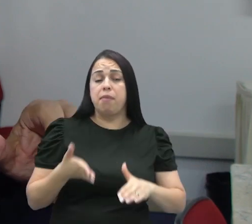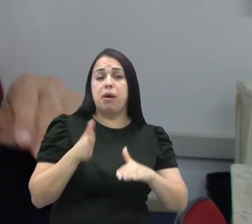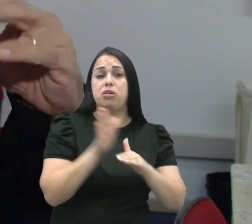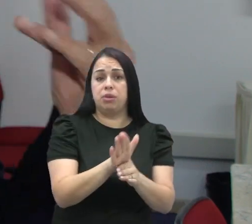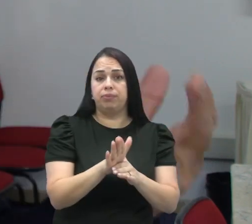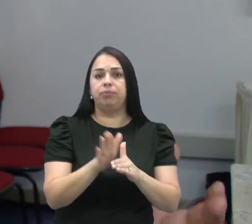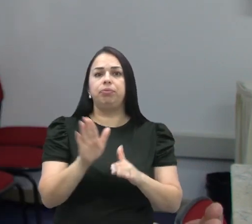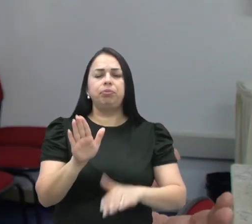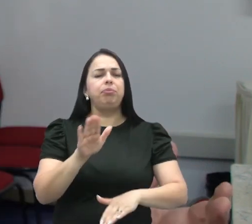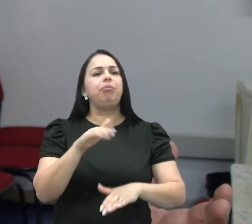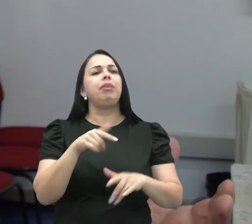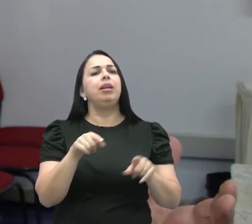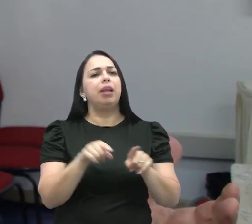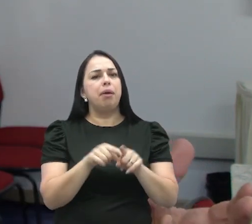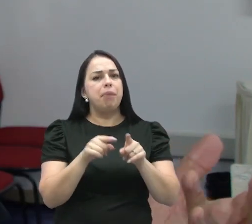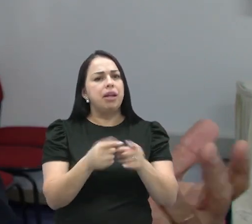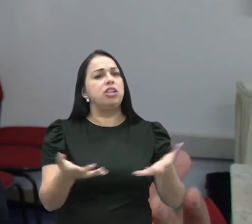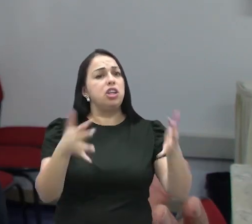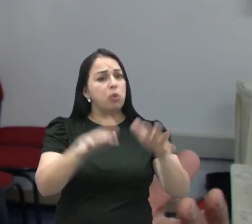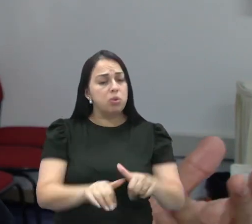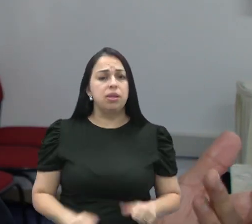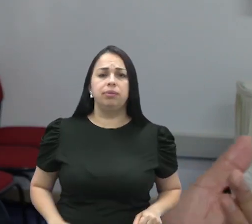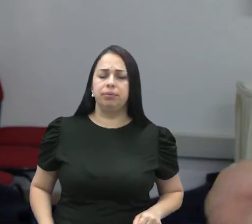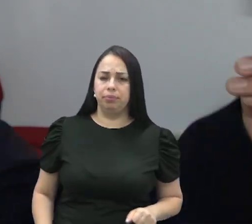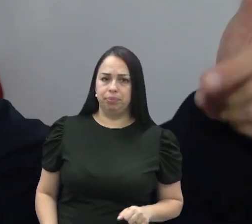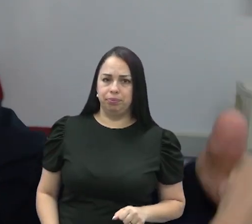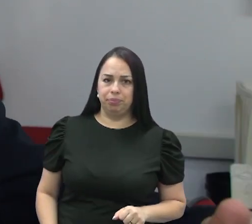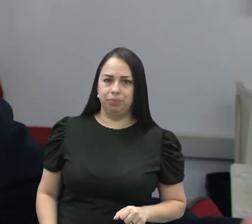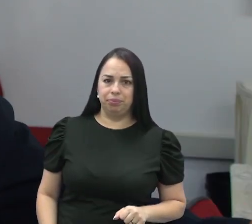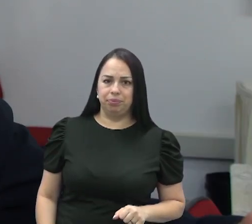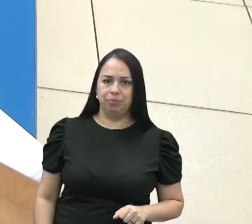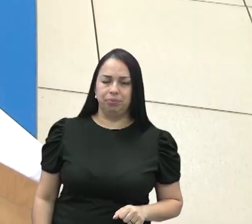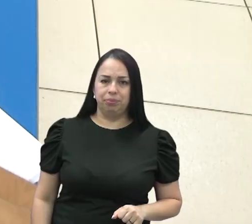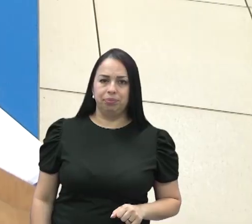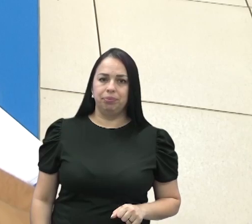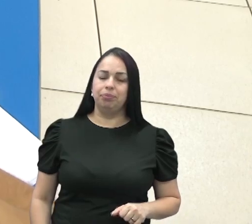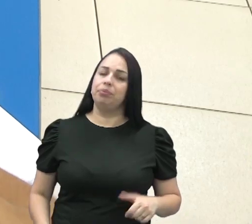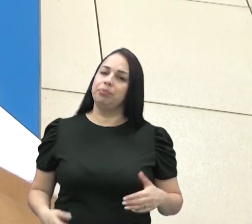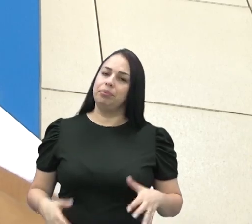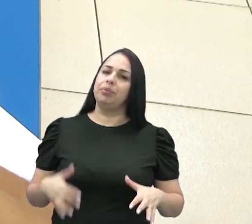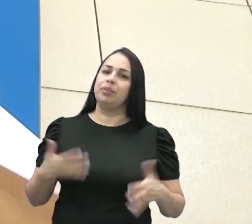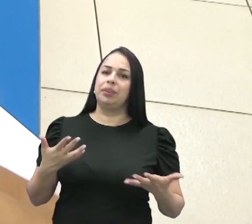uma política municipal de educação integrada, de educação inclusiva.